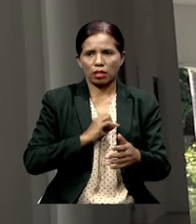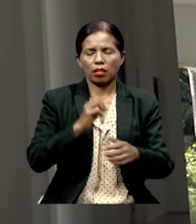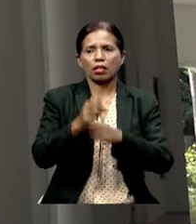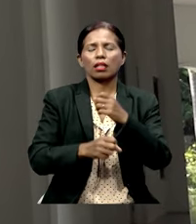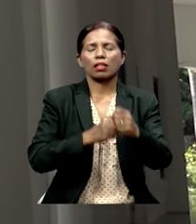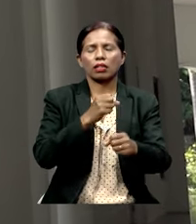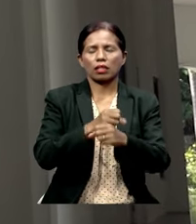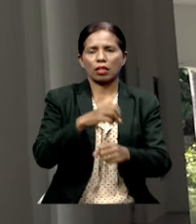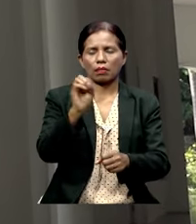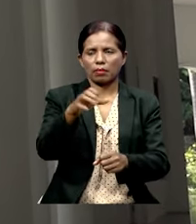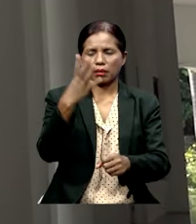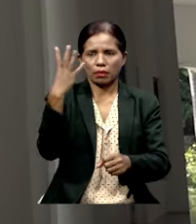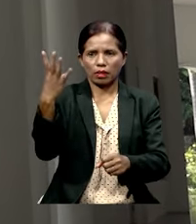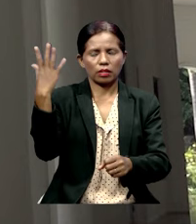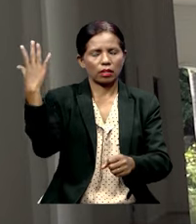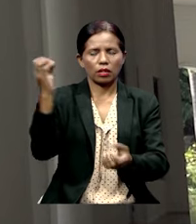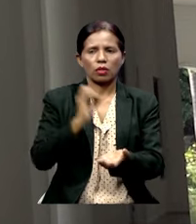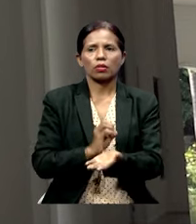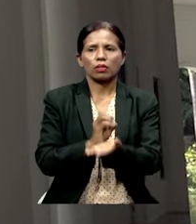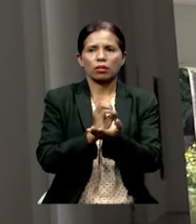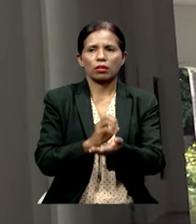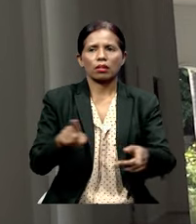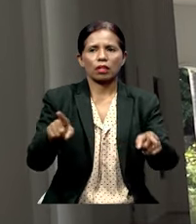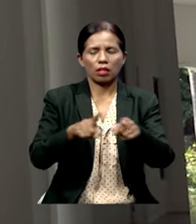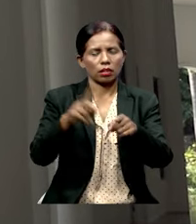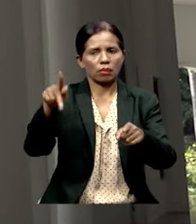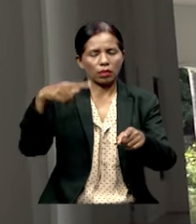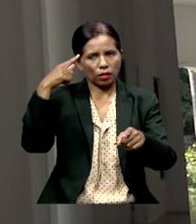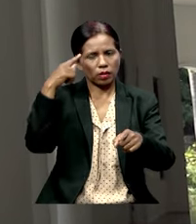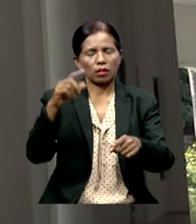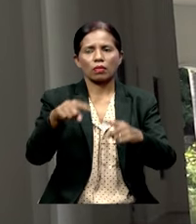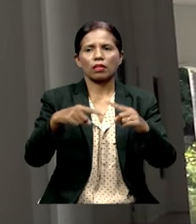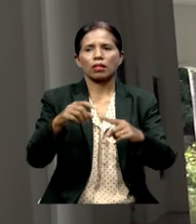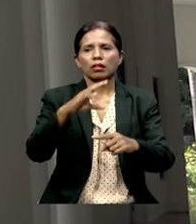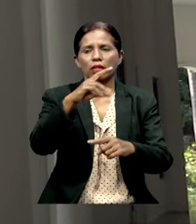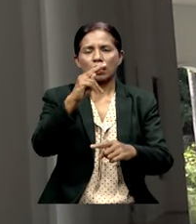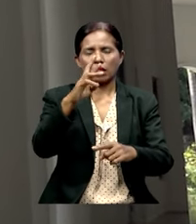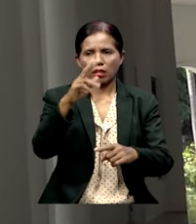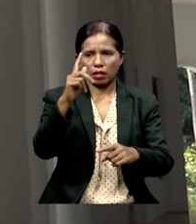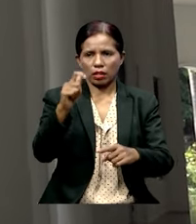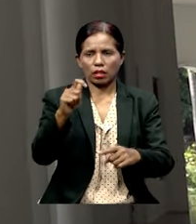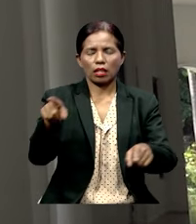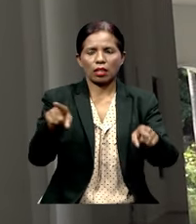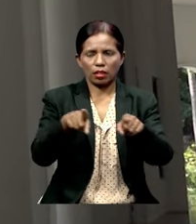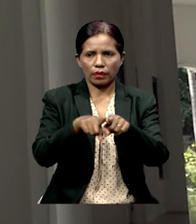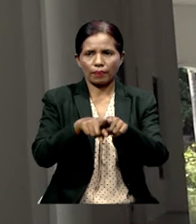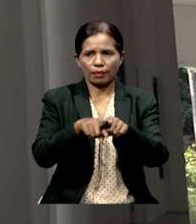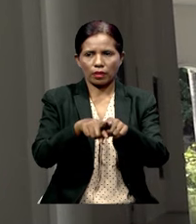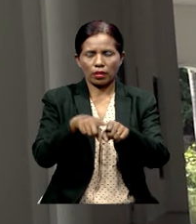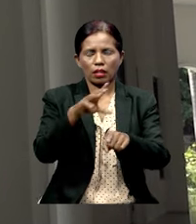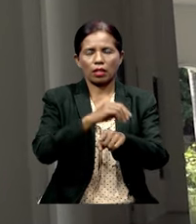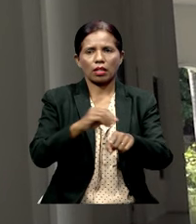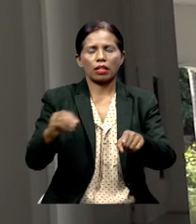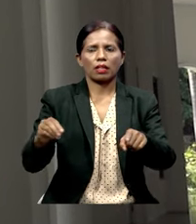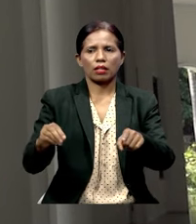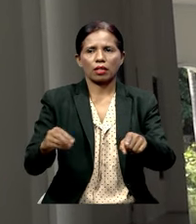ainda vai exercer função a nessa quadros políticos, quando o Henrique se nerte a Amrique, a nessa mozo quadro ele que destacado